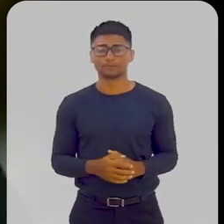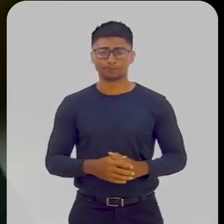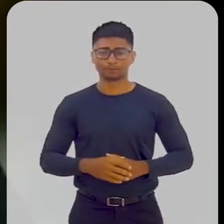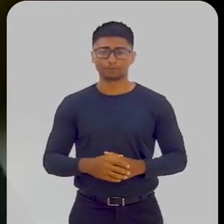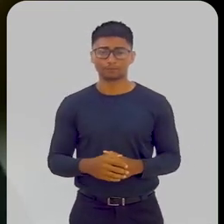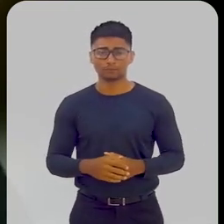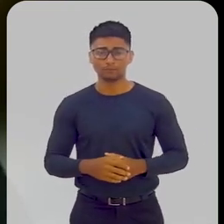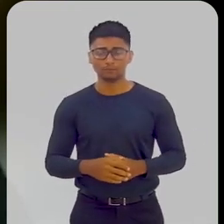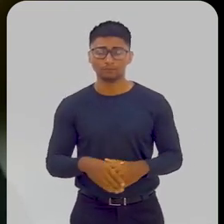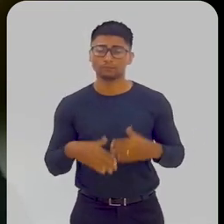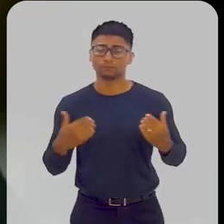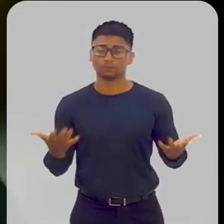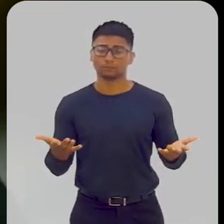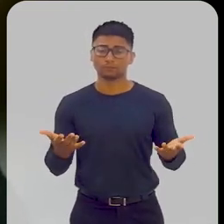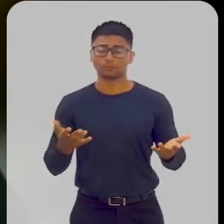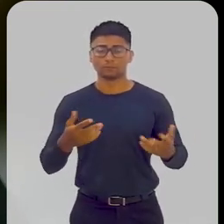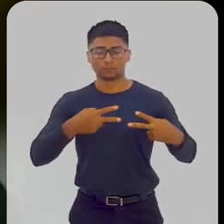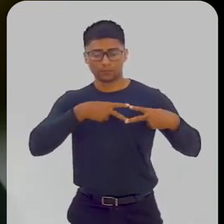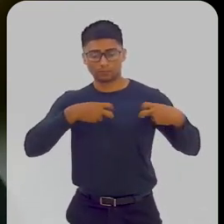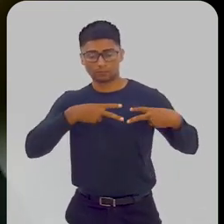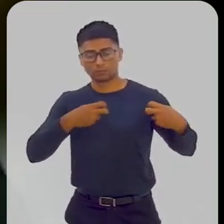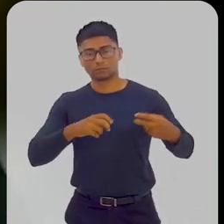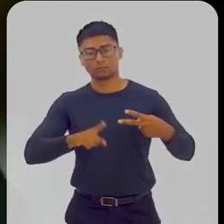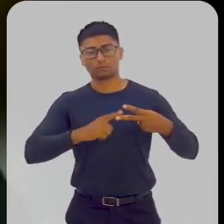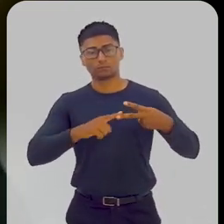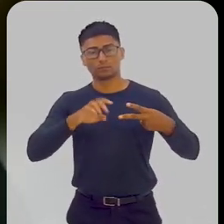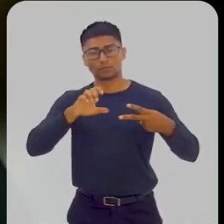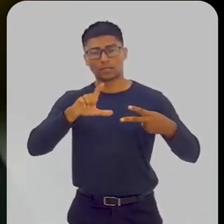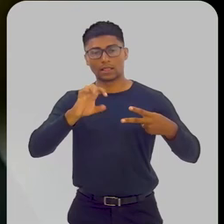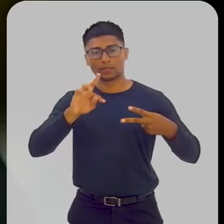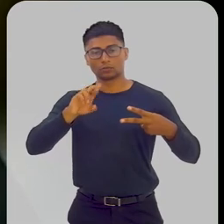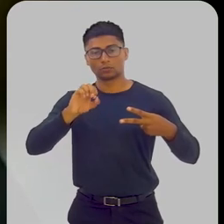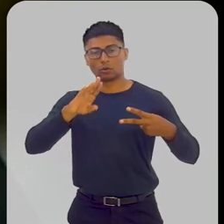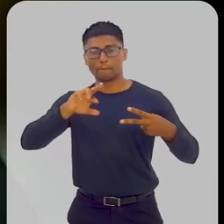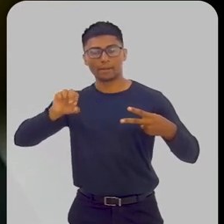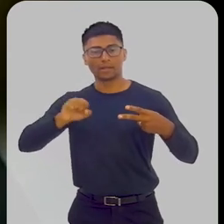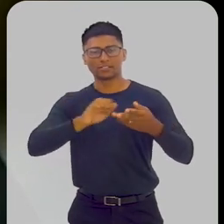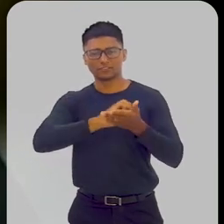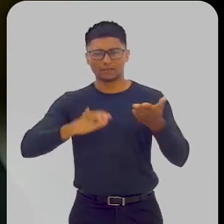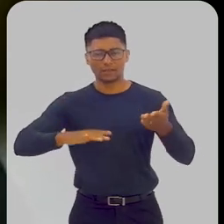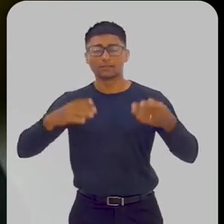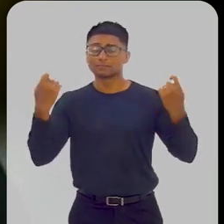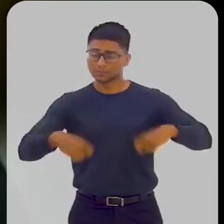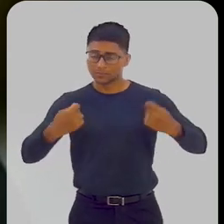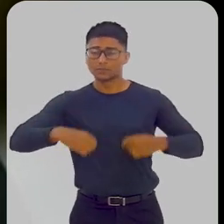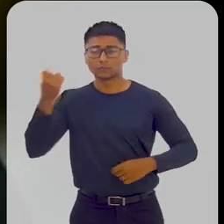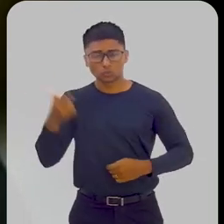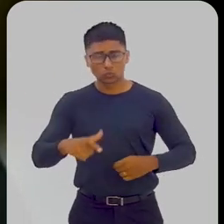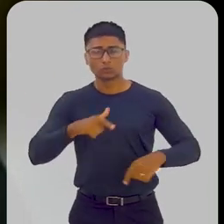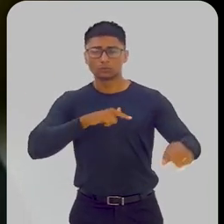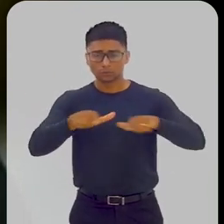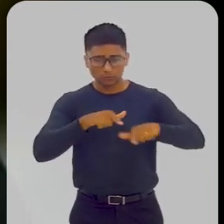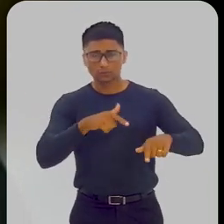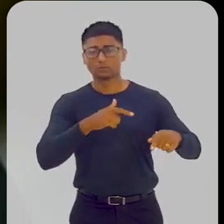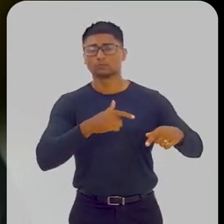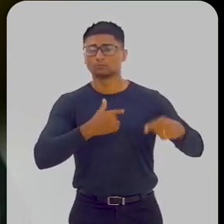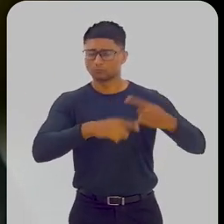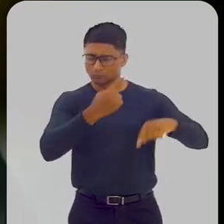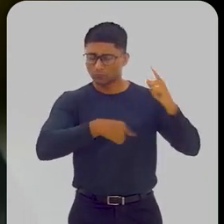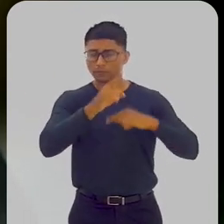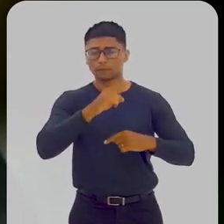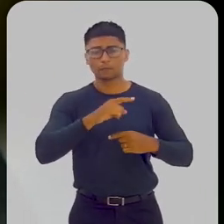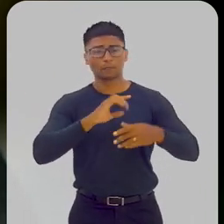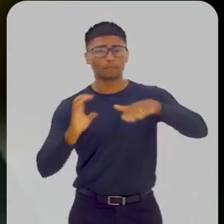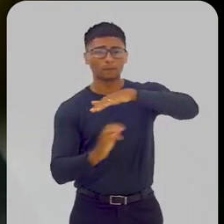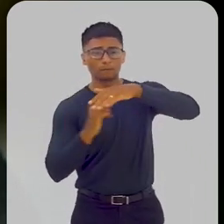aspecto. Então, retomada das atividades da Petrobras e da Eletrobras, inclusive em relação ao conteúdo local, o Rio de Janeiro, estão aqui